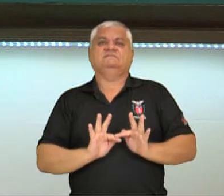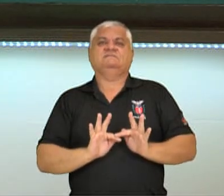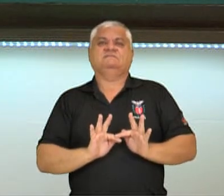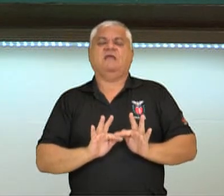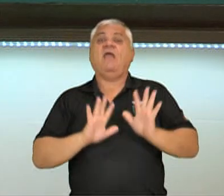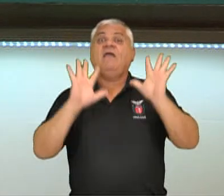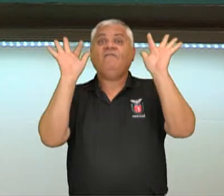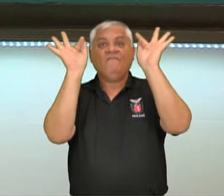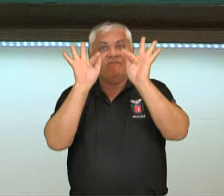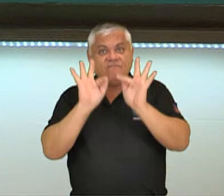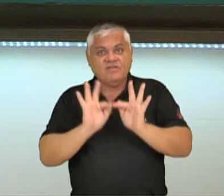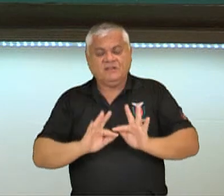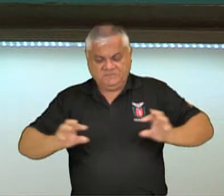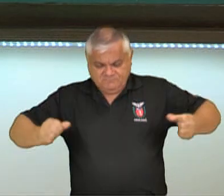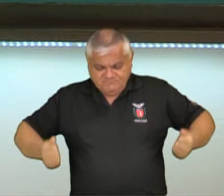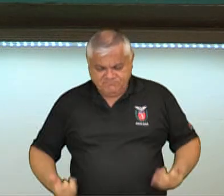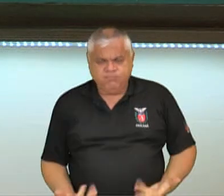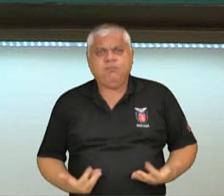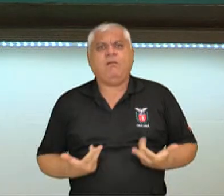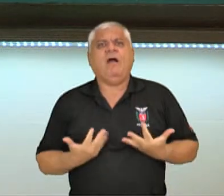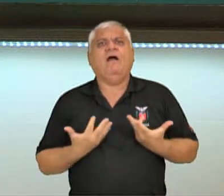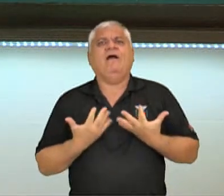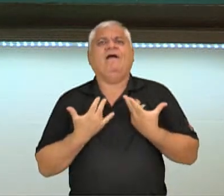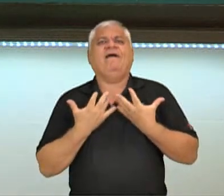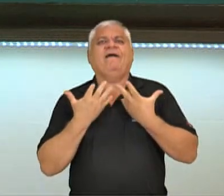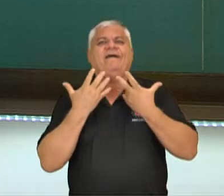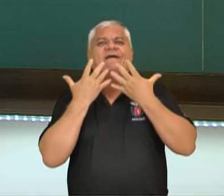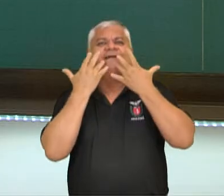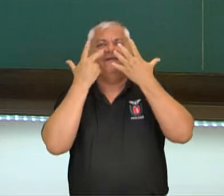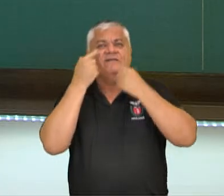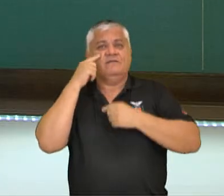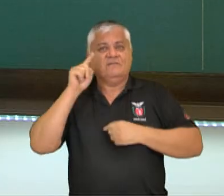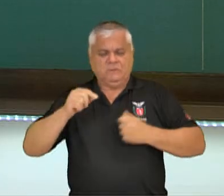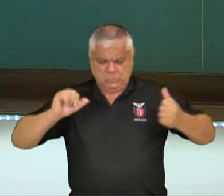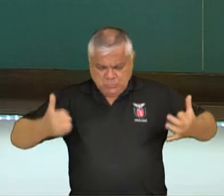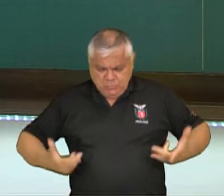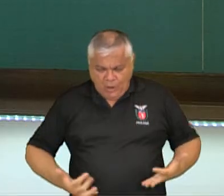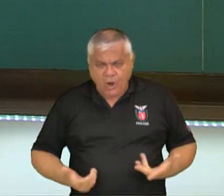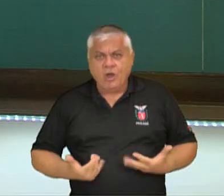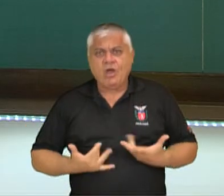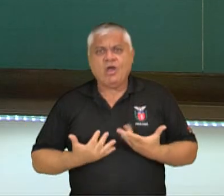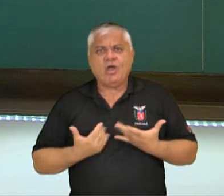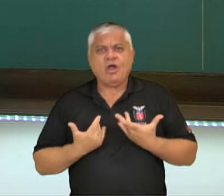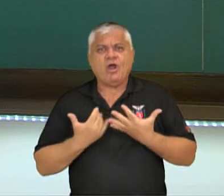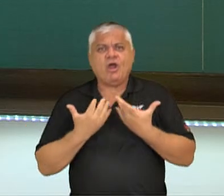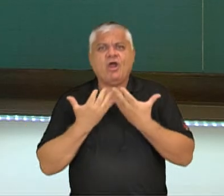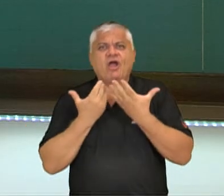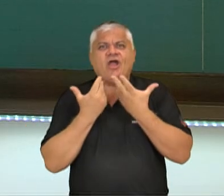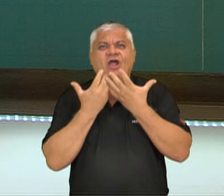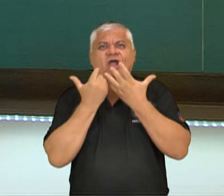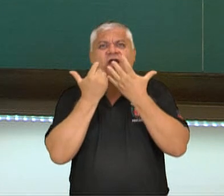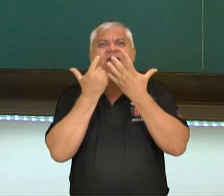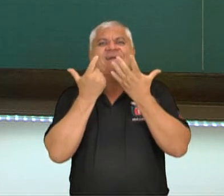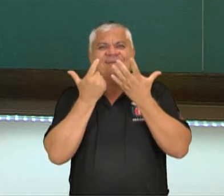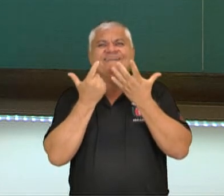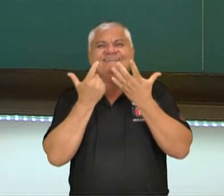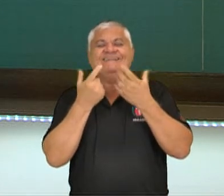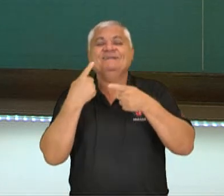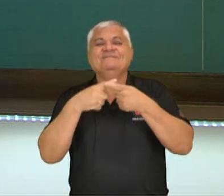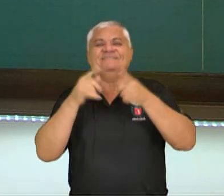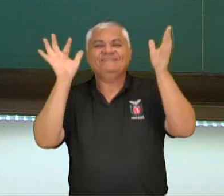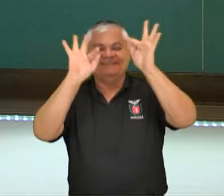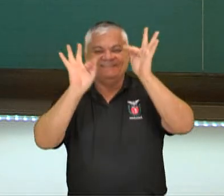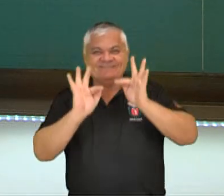a felicidade deixou, olha, o corpo todo dele reagiu, né? Houve